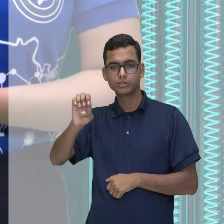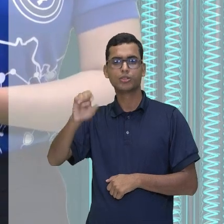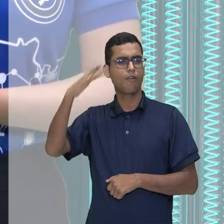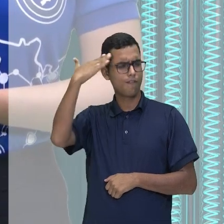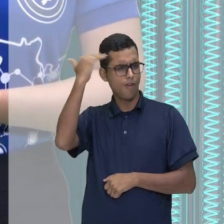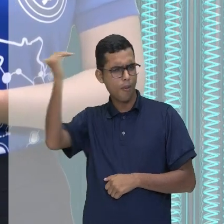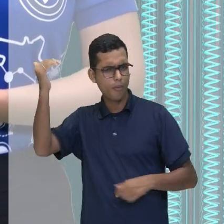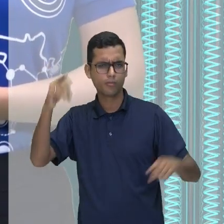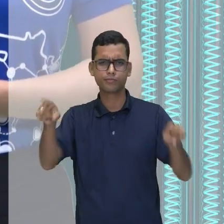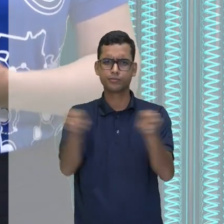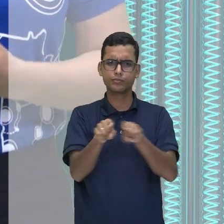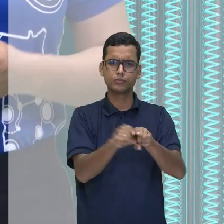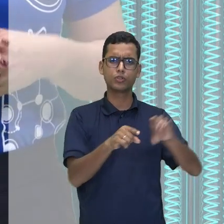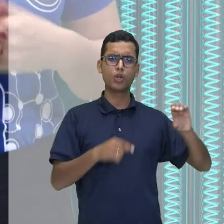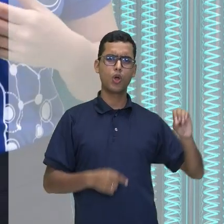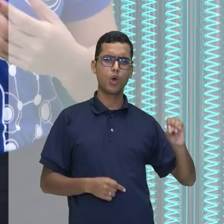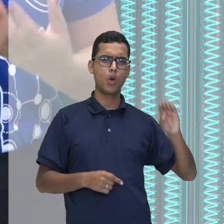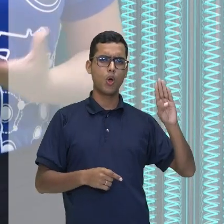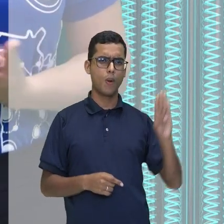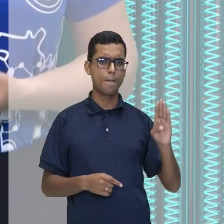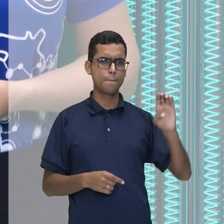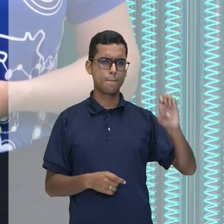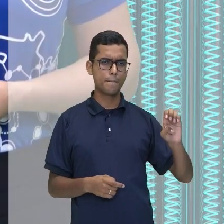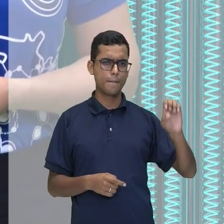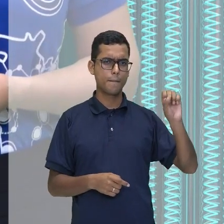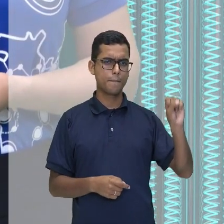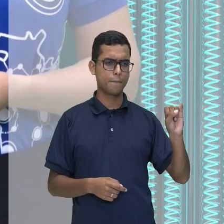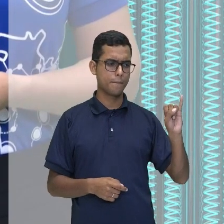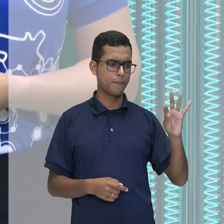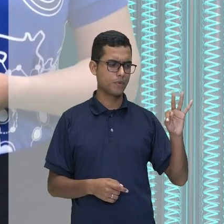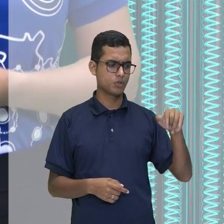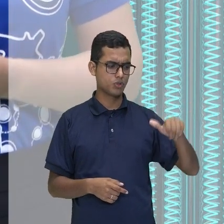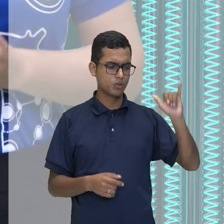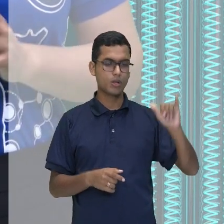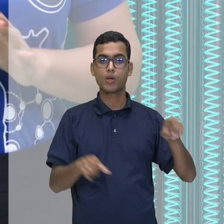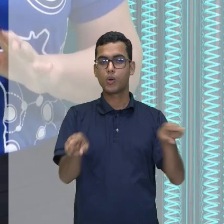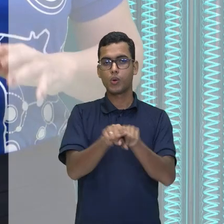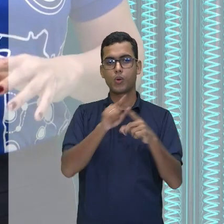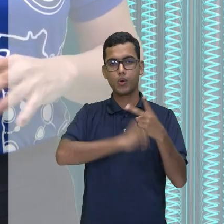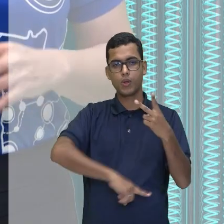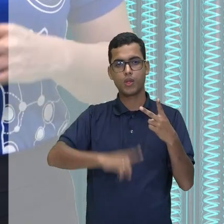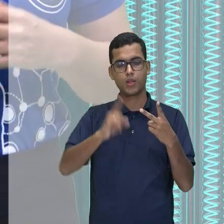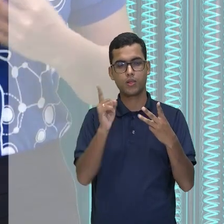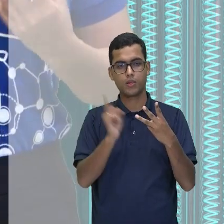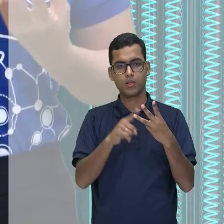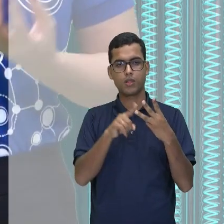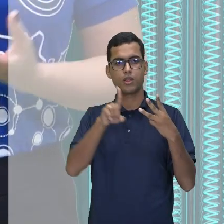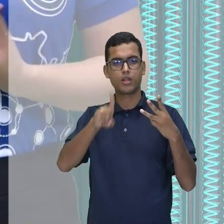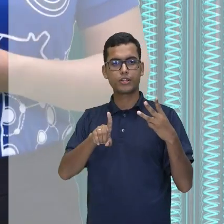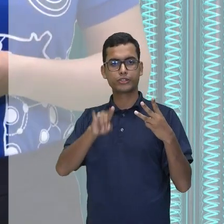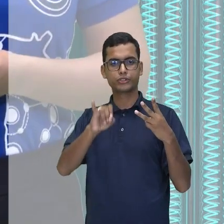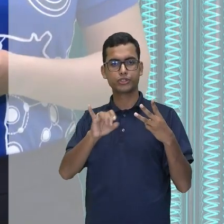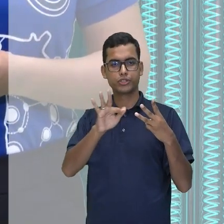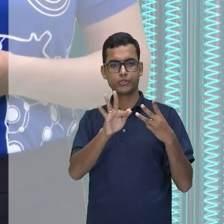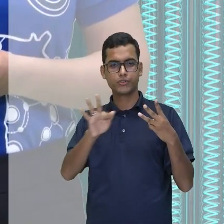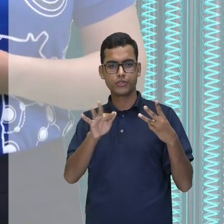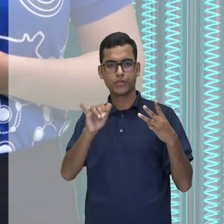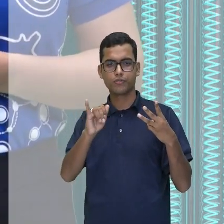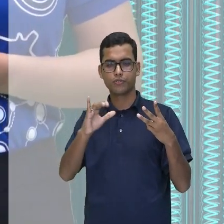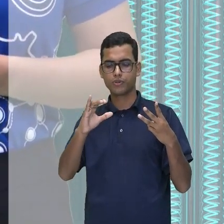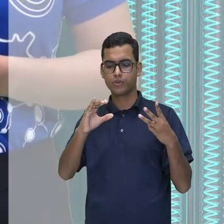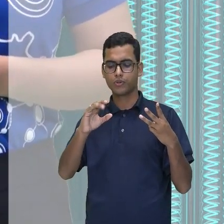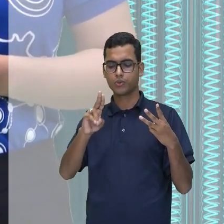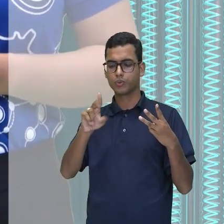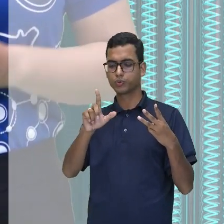conhecida, obesity, tá bom? Difficult, alright? E aí, que é assim que vocês vão trabalhar a